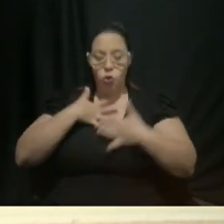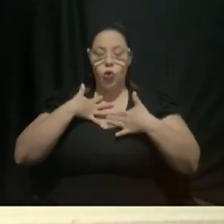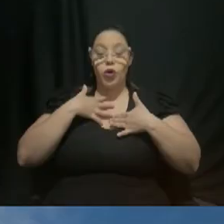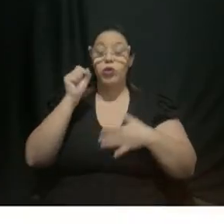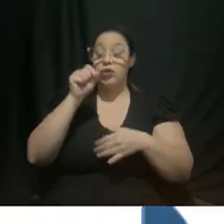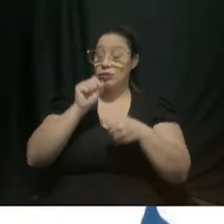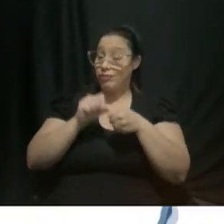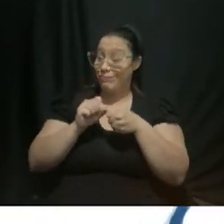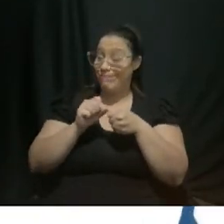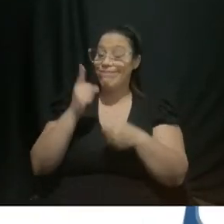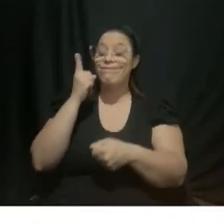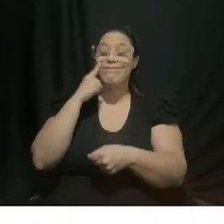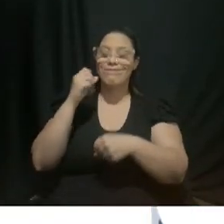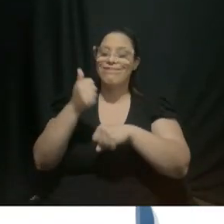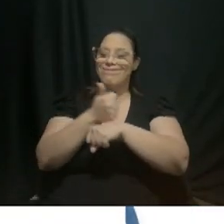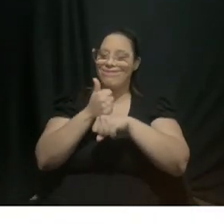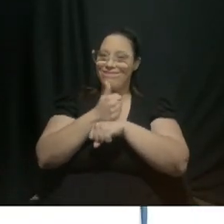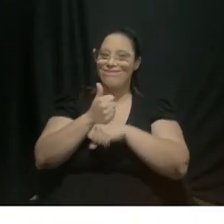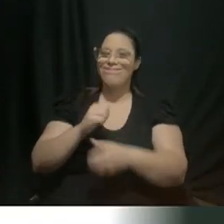Profissão.